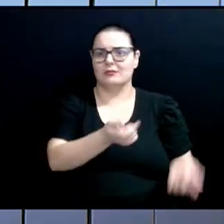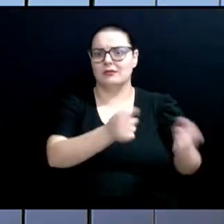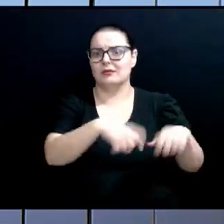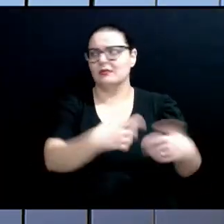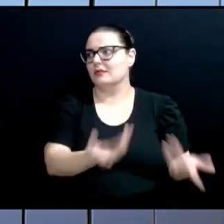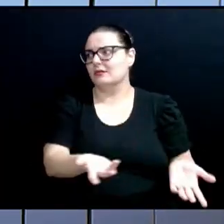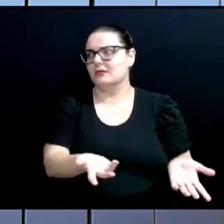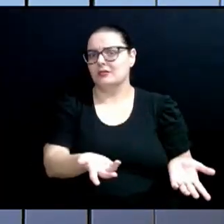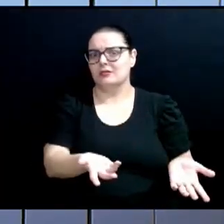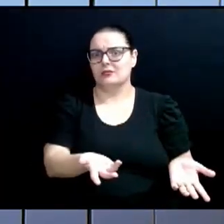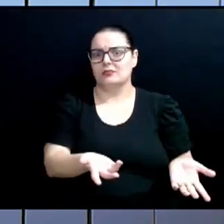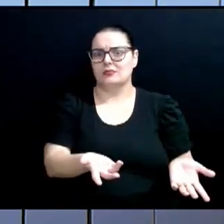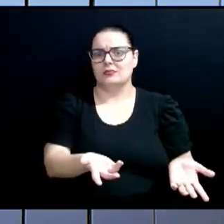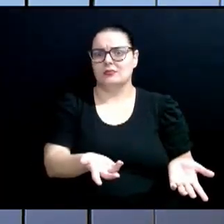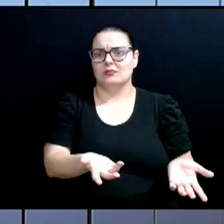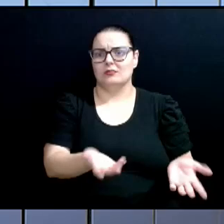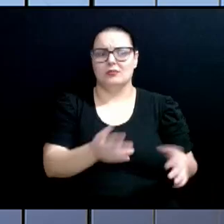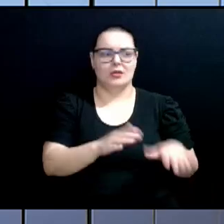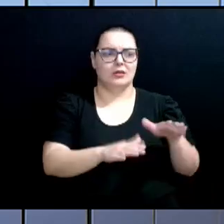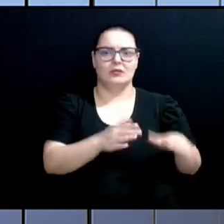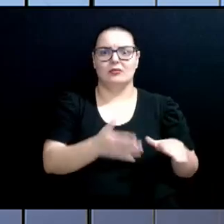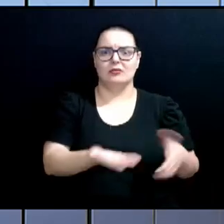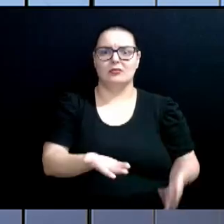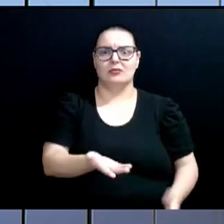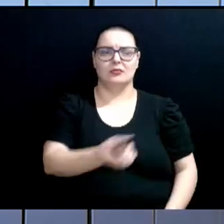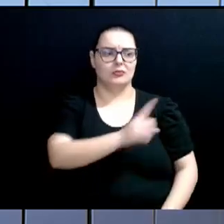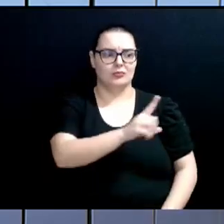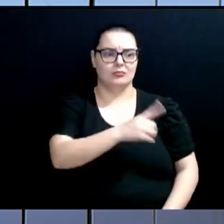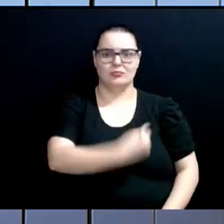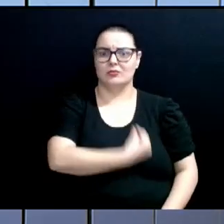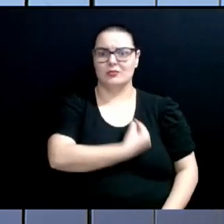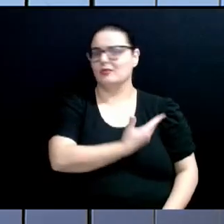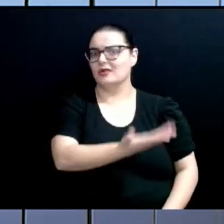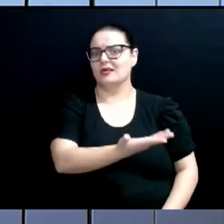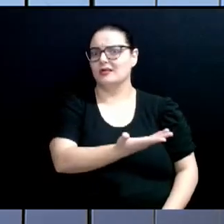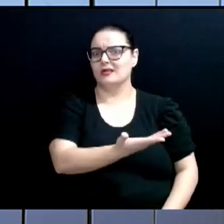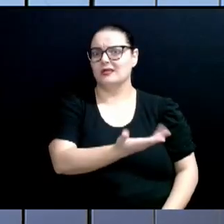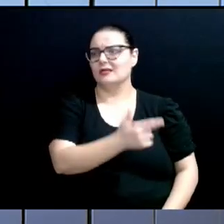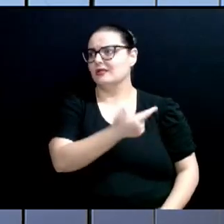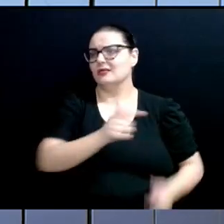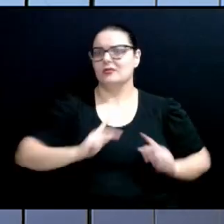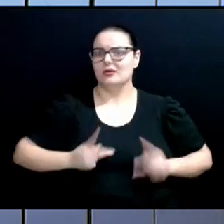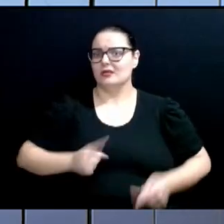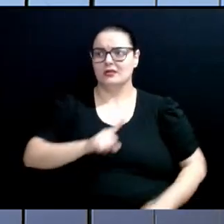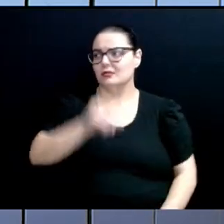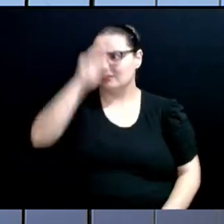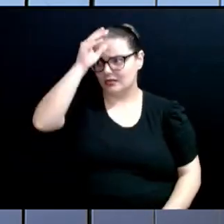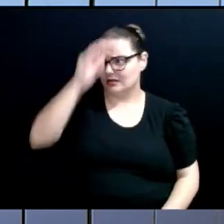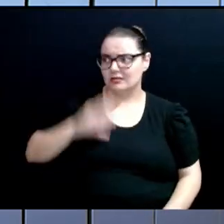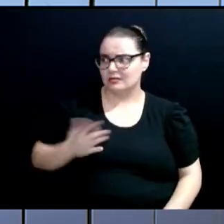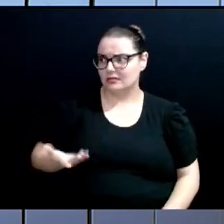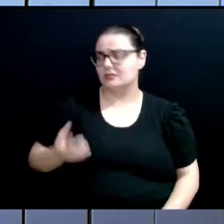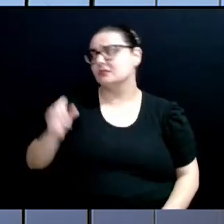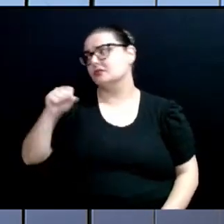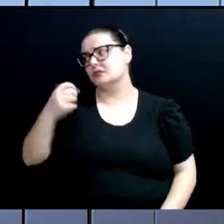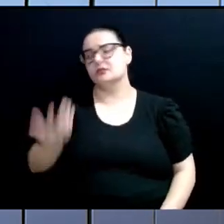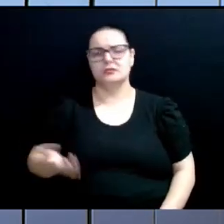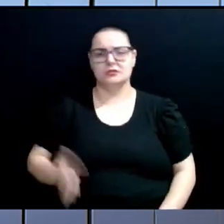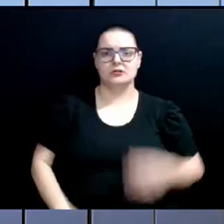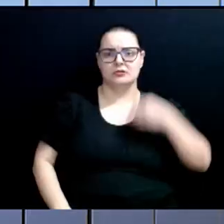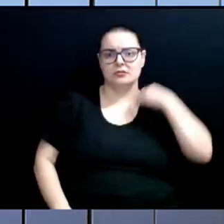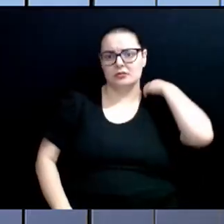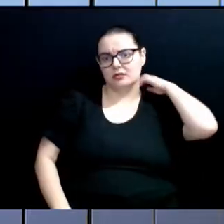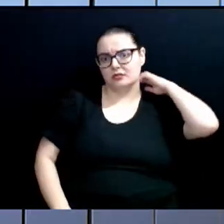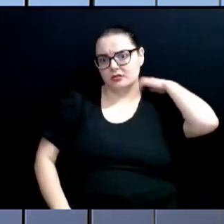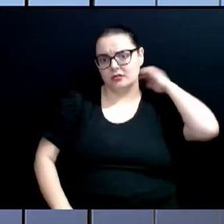como talvez até um não ser vivo, né? Não era um cidadão, né? Não era, o indígena não era visto